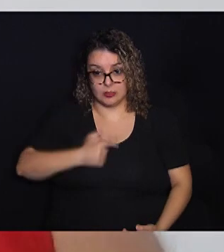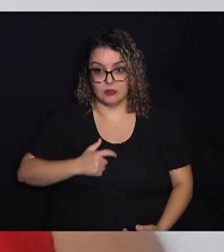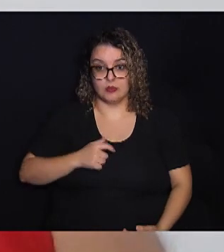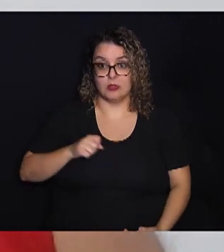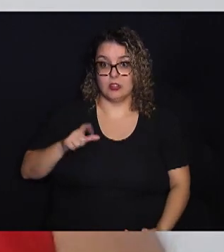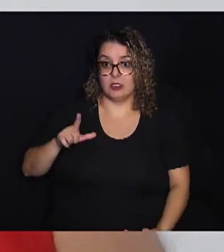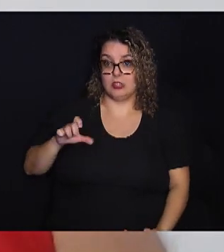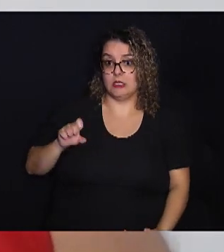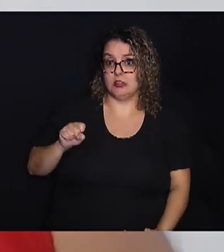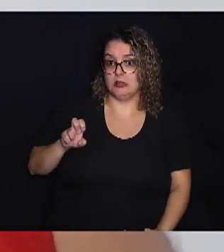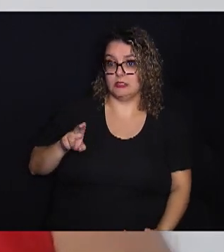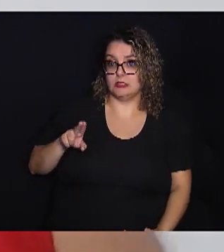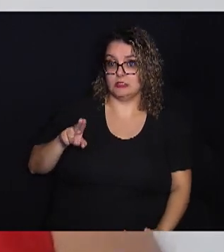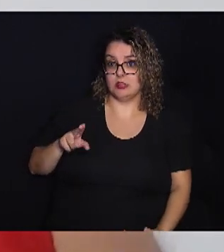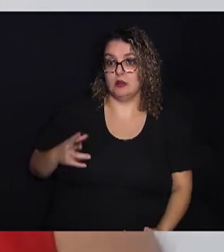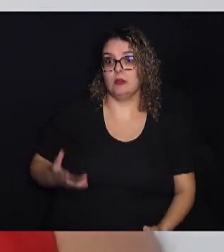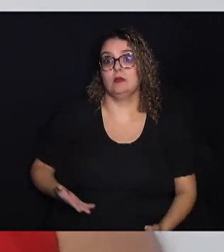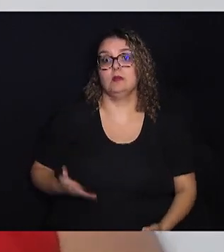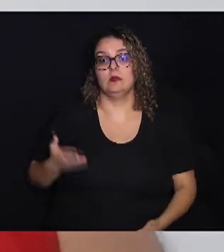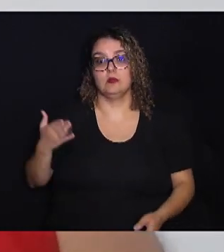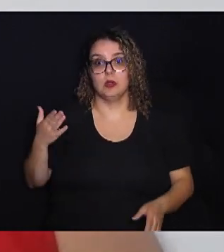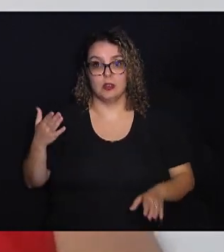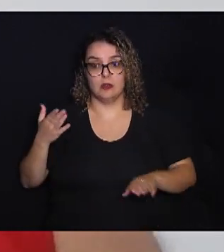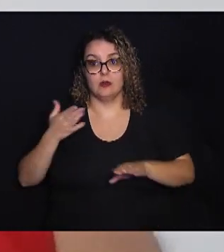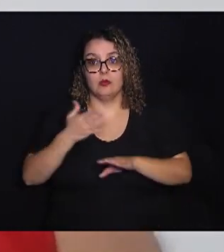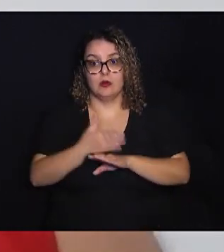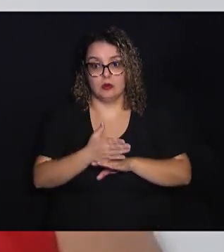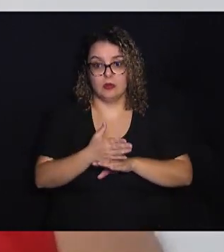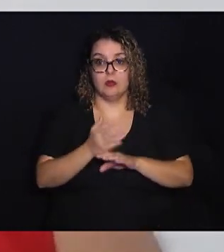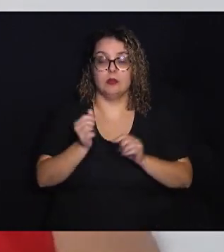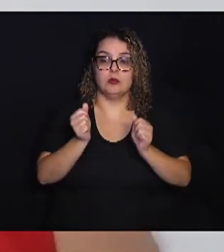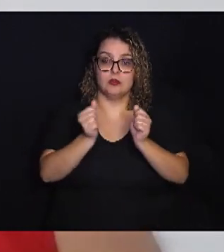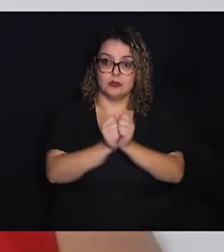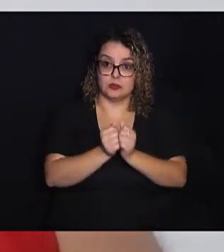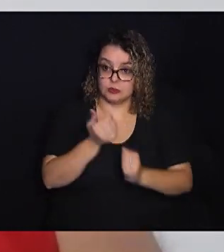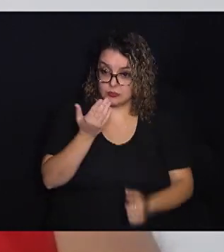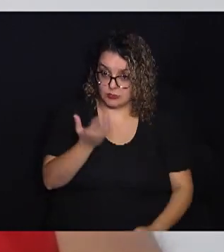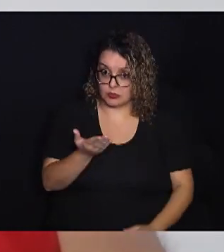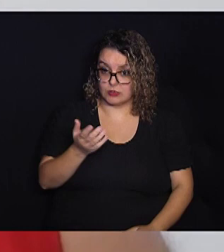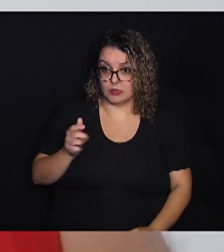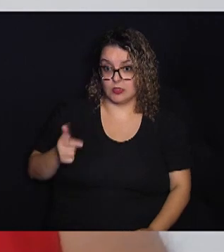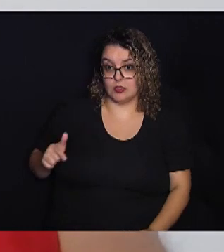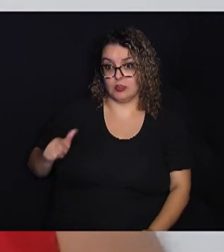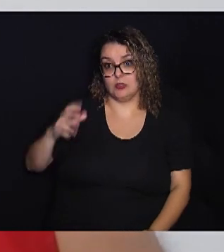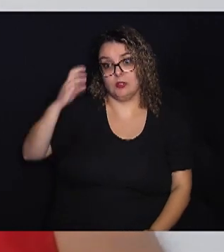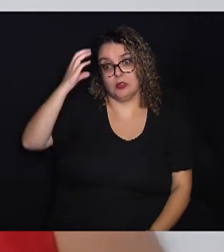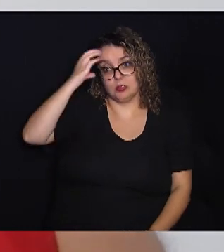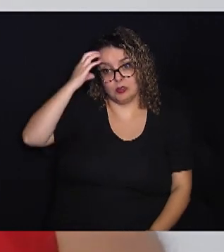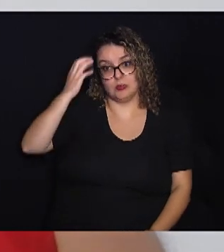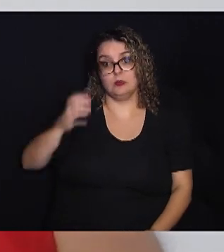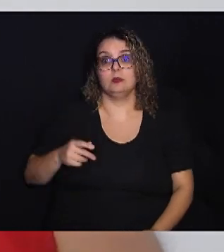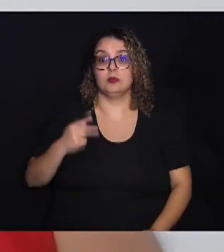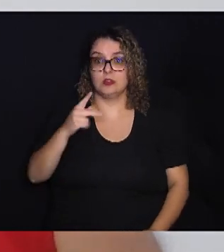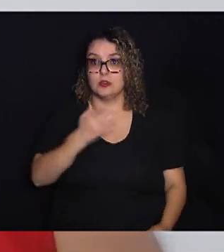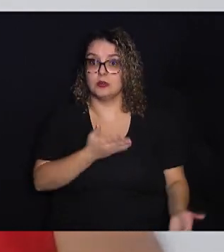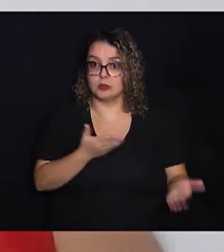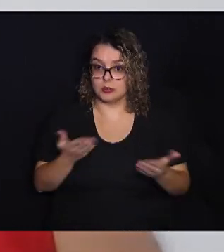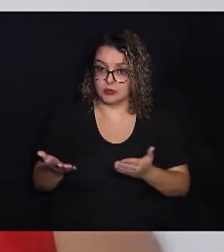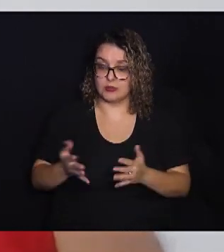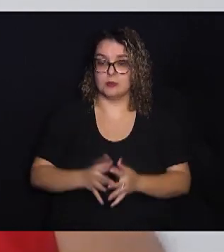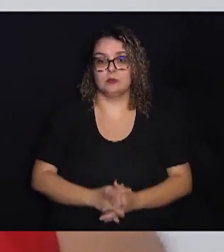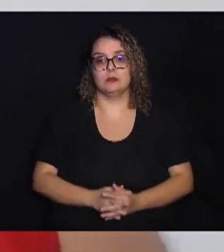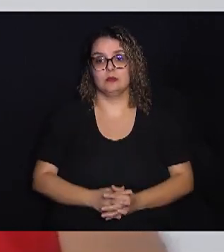Eliseu, que eu participei com você lá no Taquaral, na sua exposição.